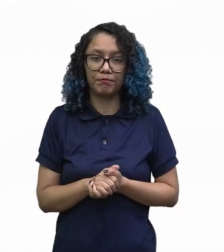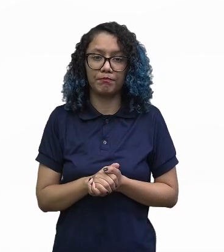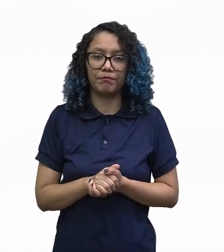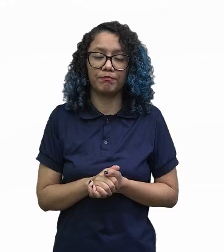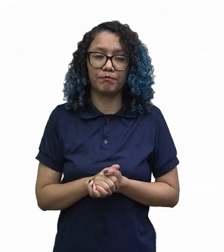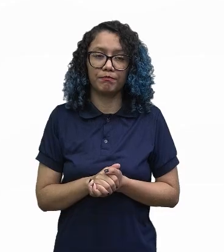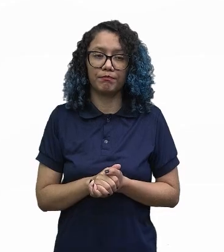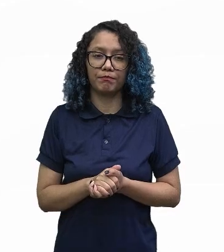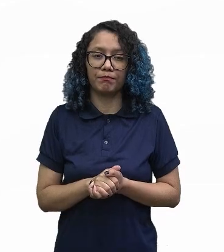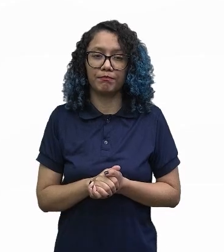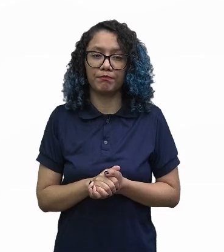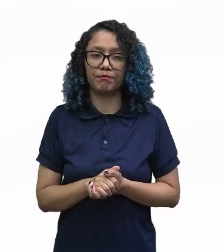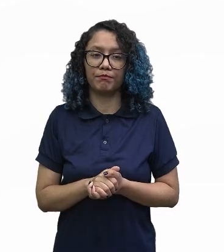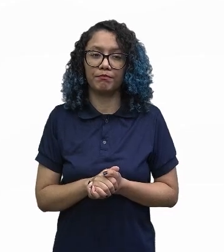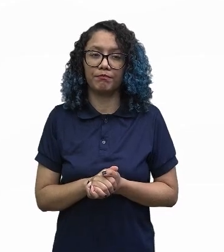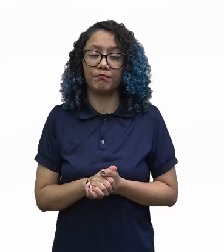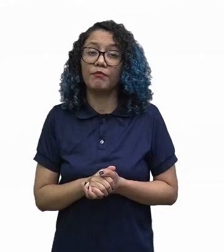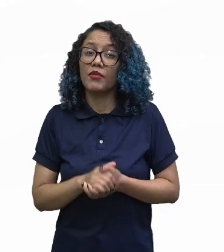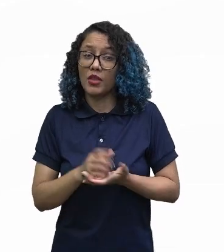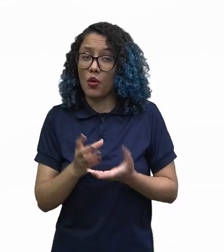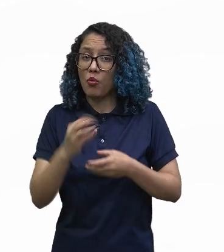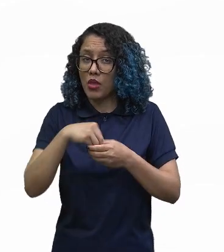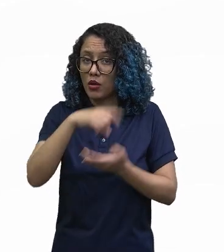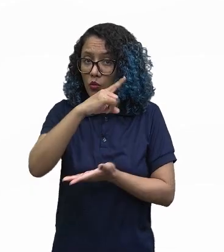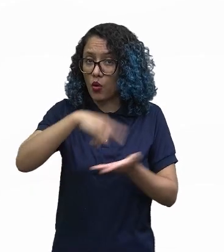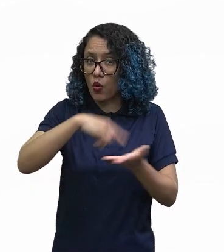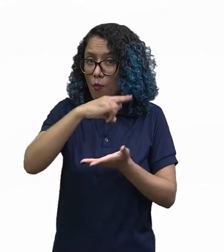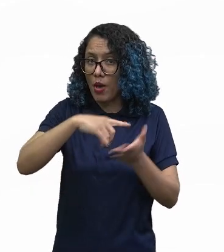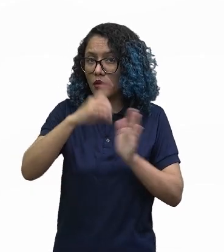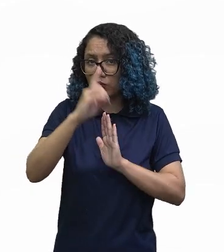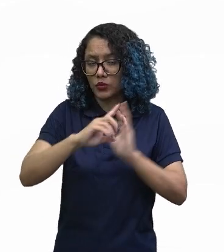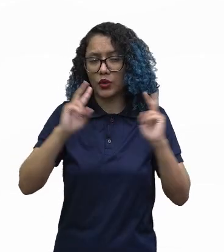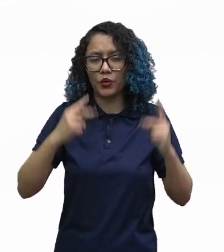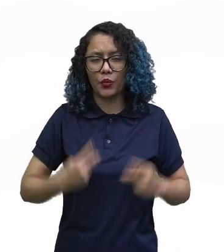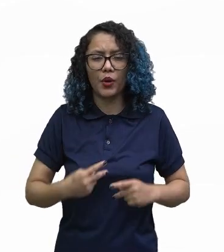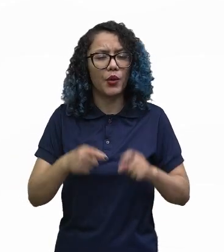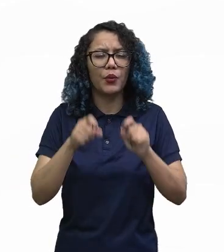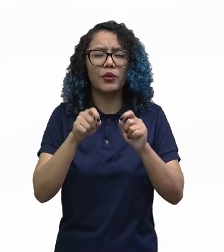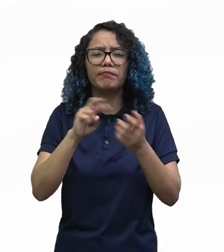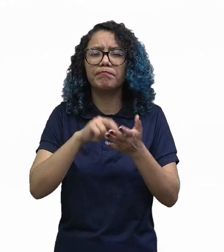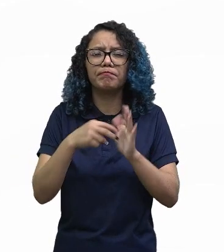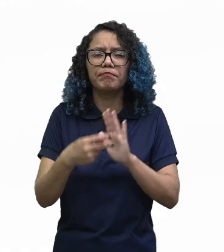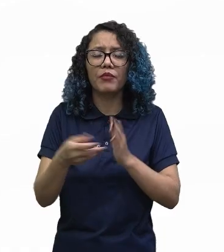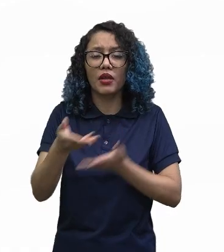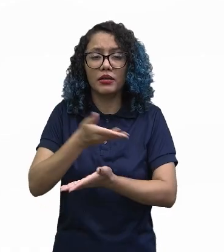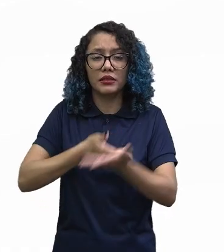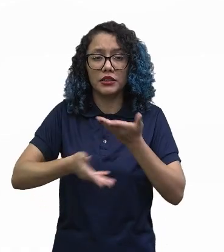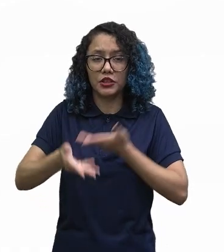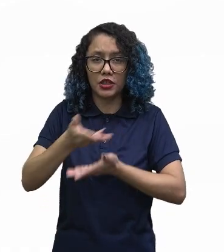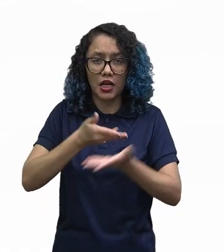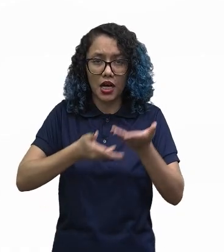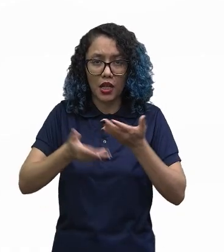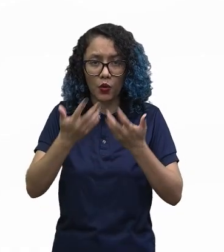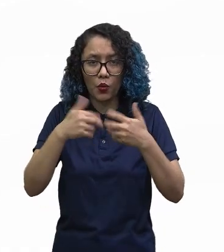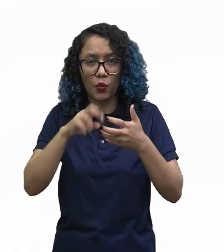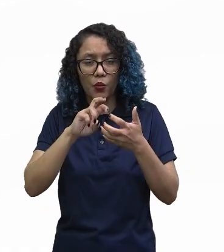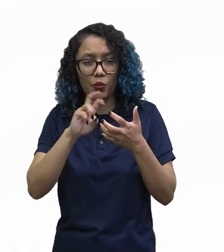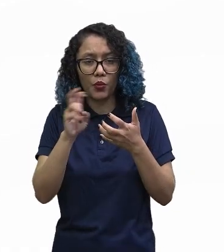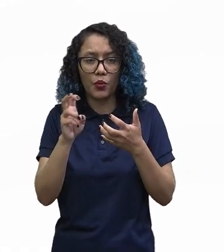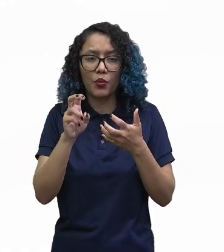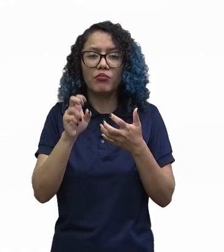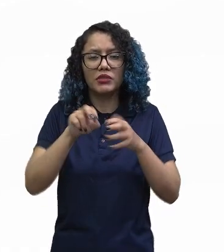pela Declaração Universal, né, dos Direitos Humanos, é o quê? O diálogo intercultural. Então, a